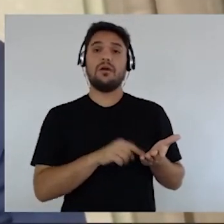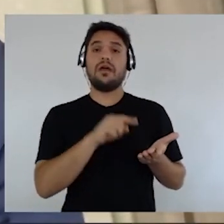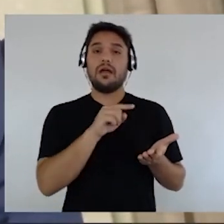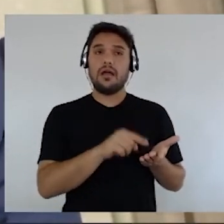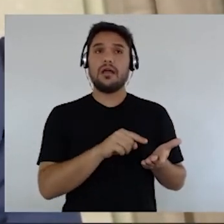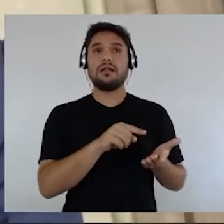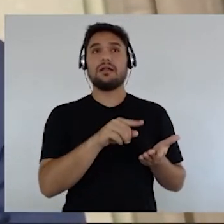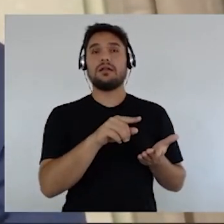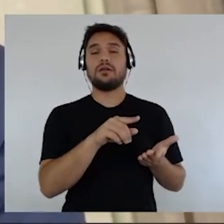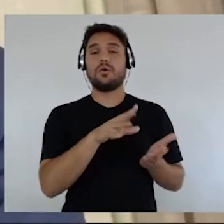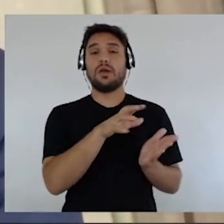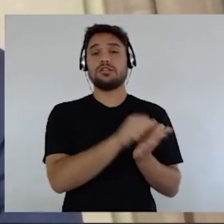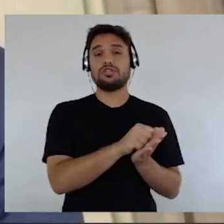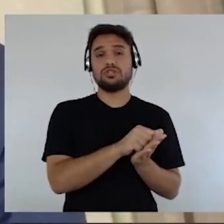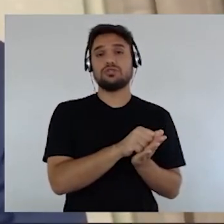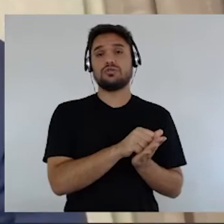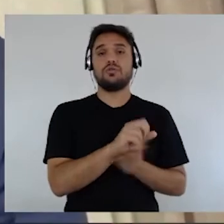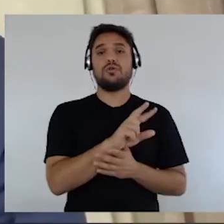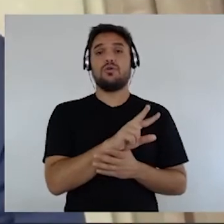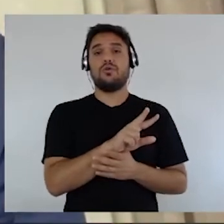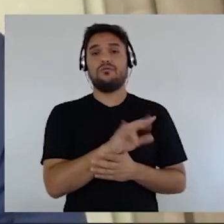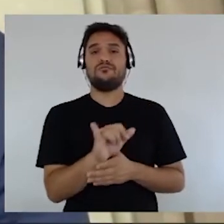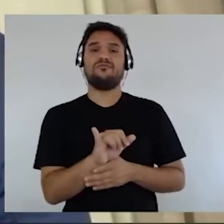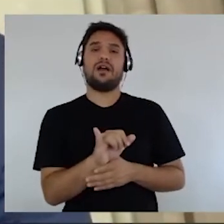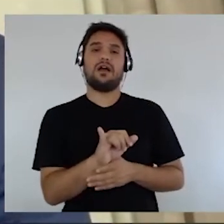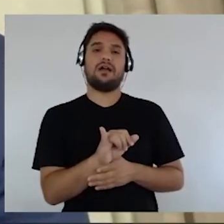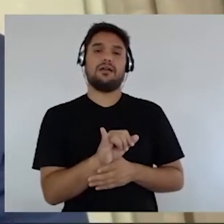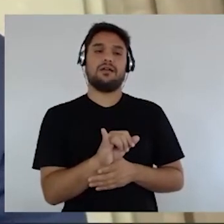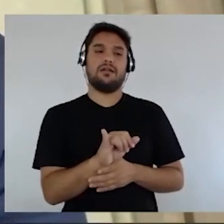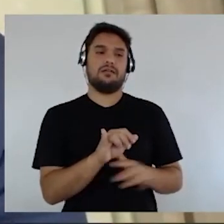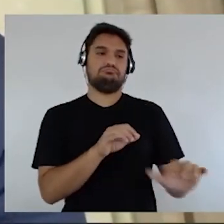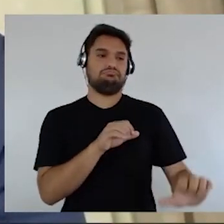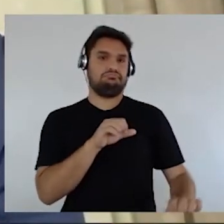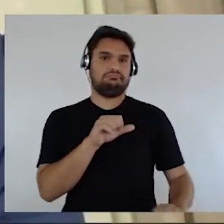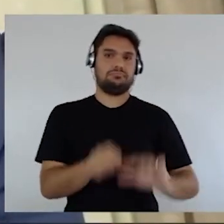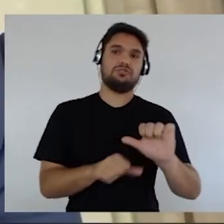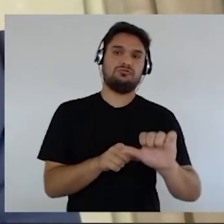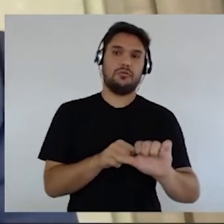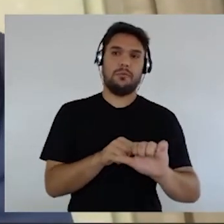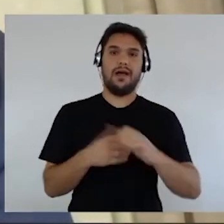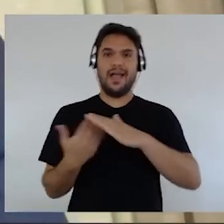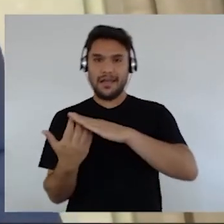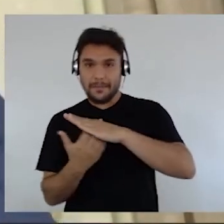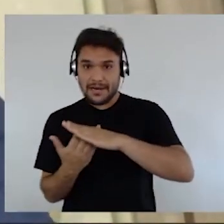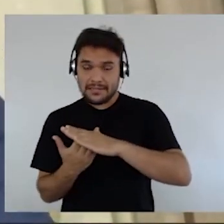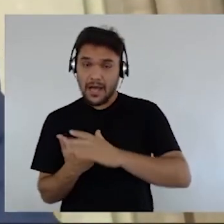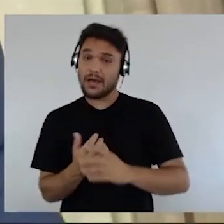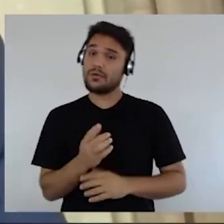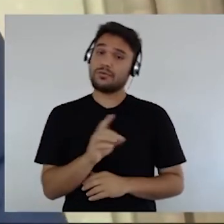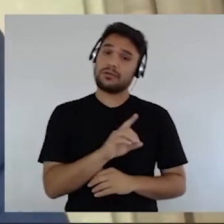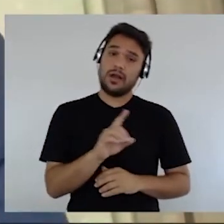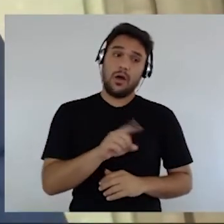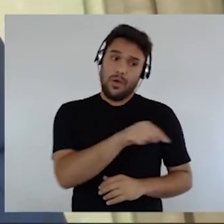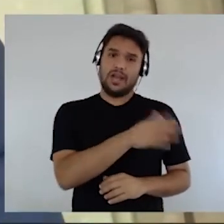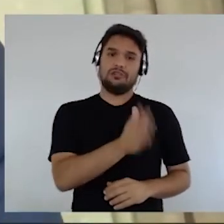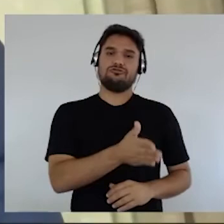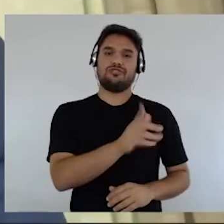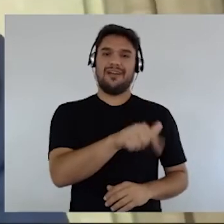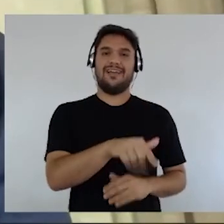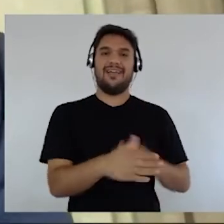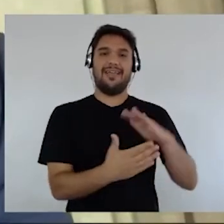registro do produtor rural vai não propriamente transformá-lo em empresário, que ele já